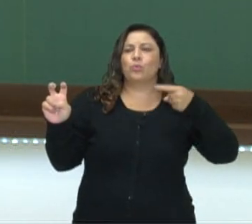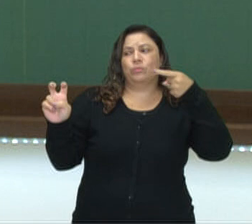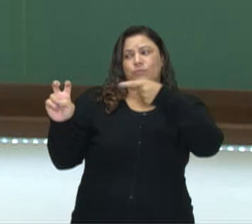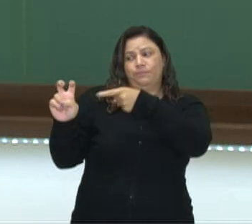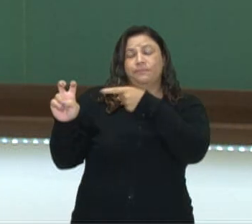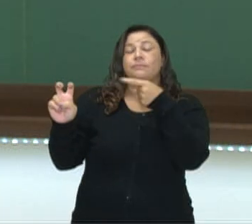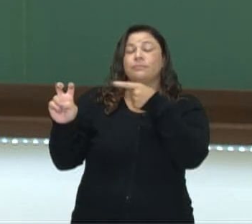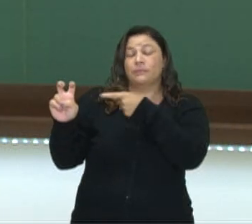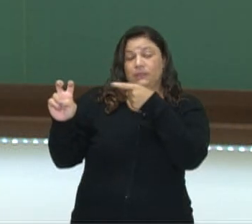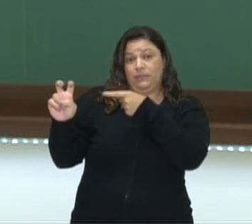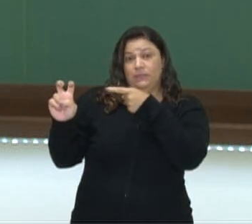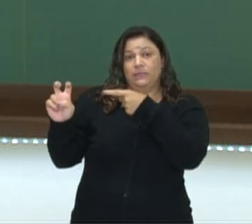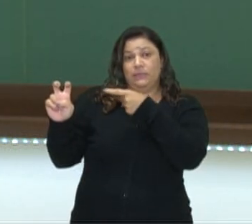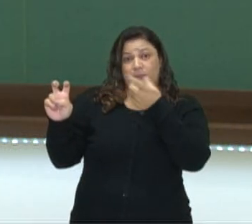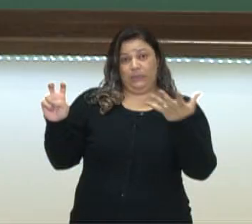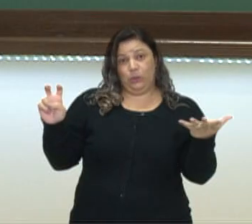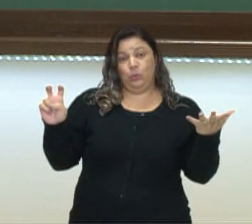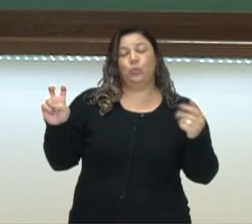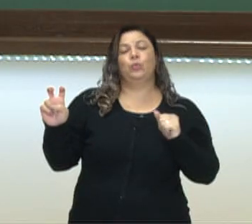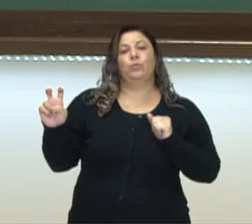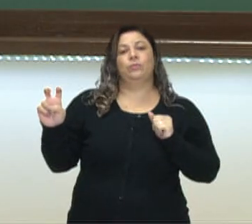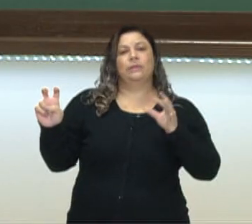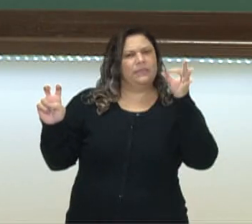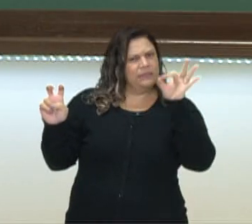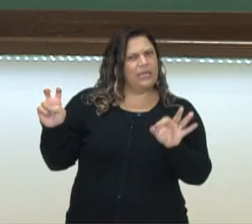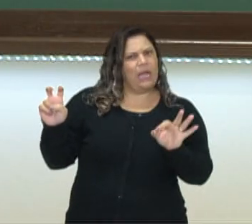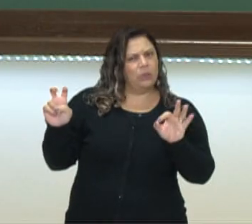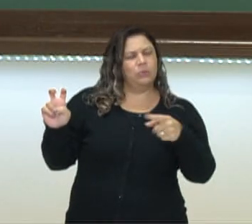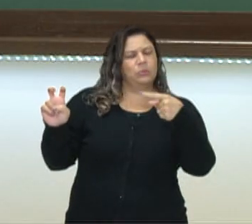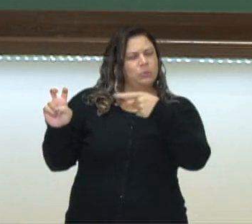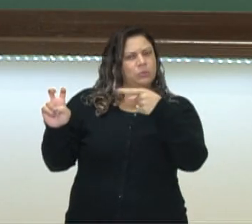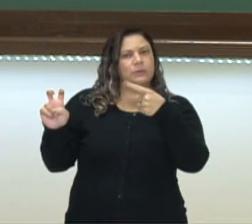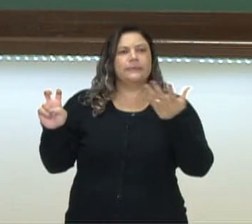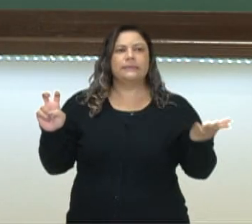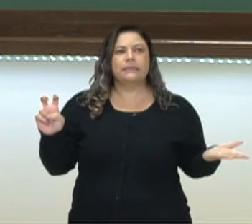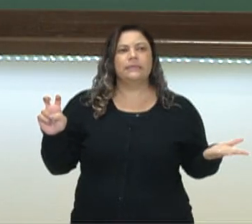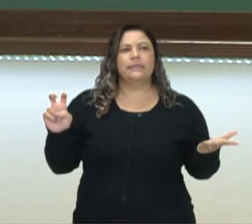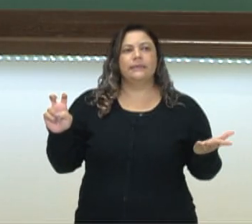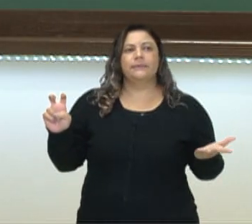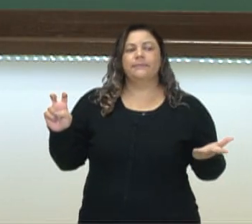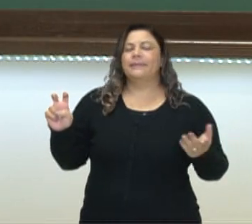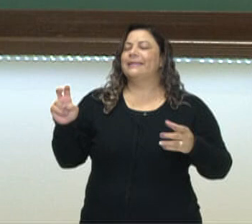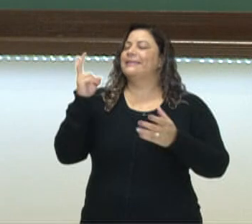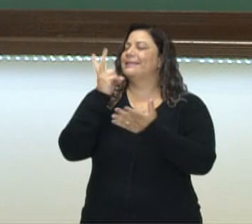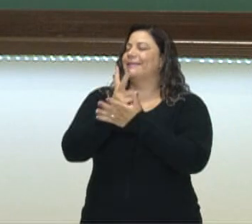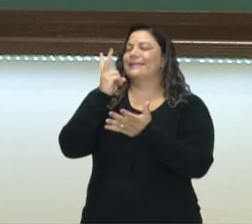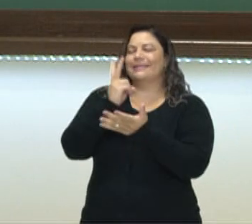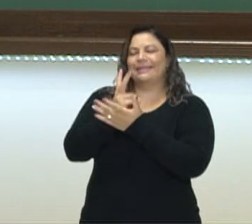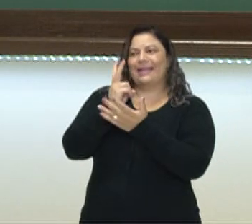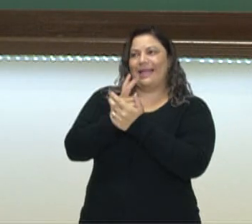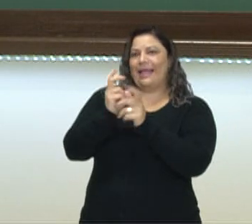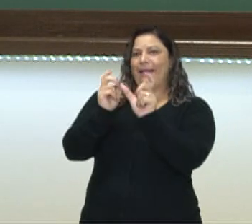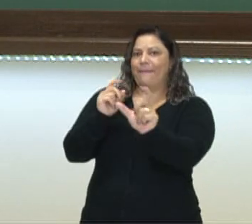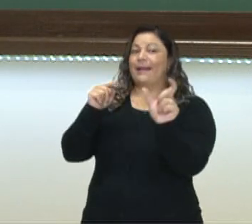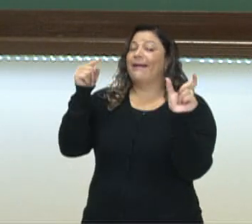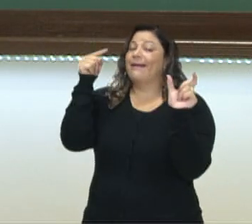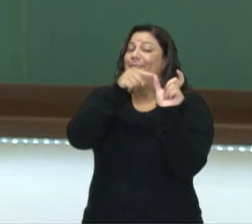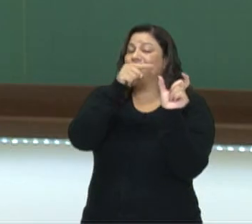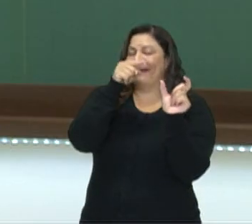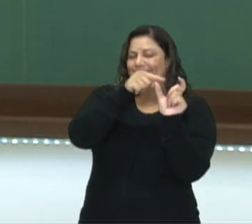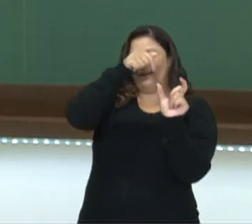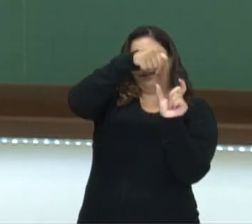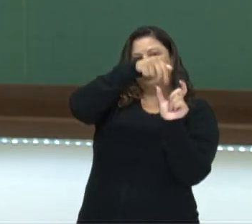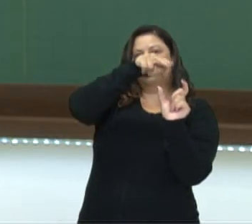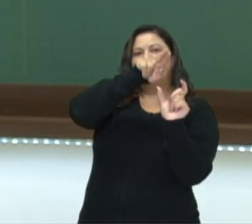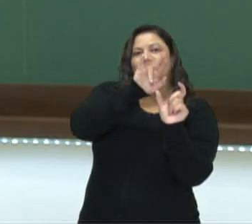de quinquênio, certo? De 5. Então, toda vez que tiver assim, ó, quin alguma coisa,